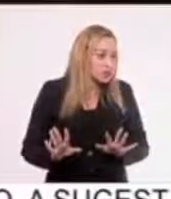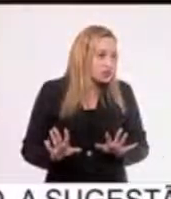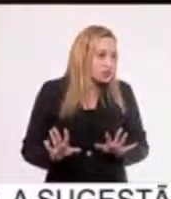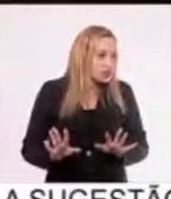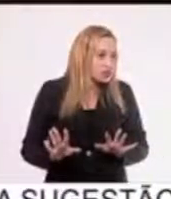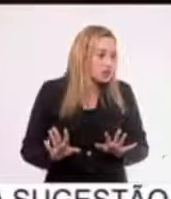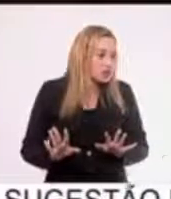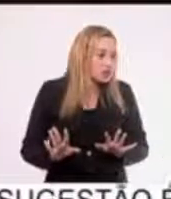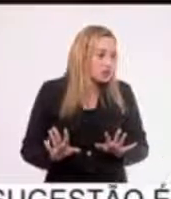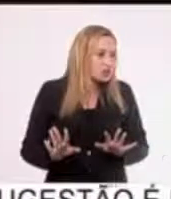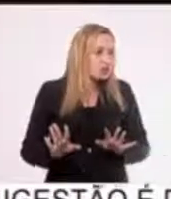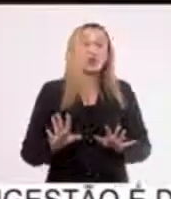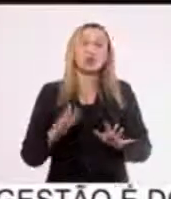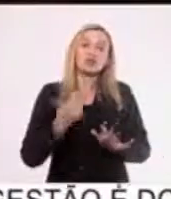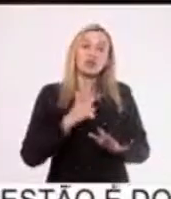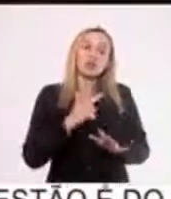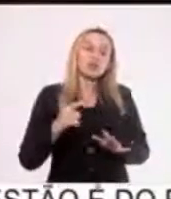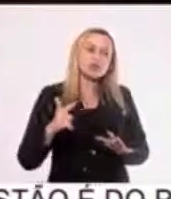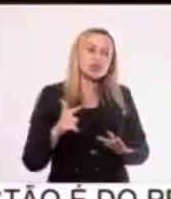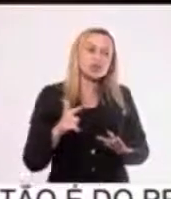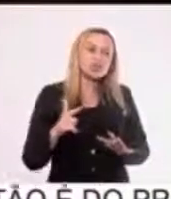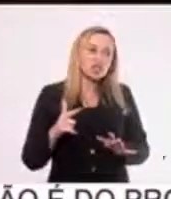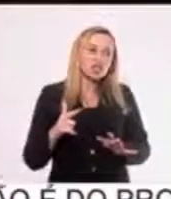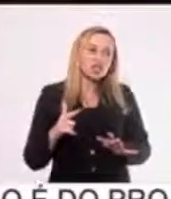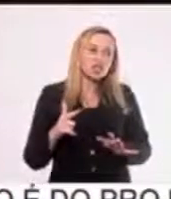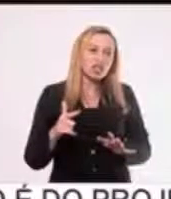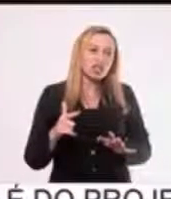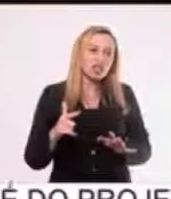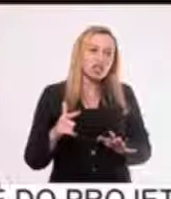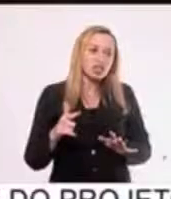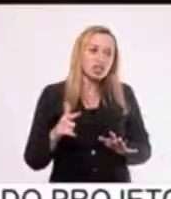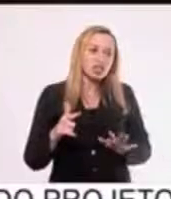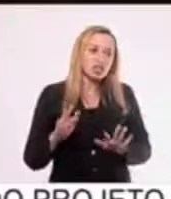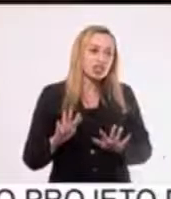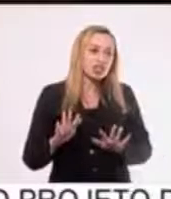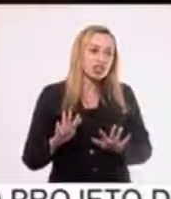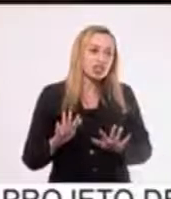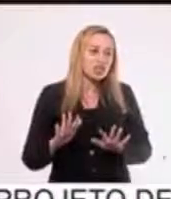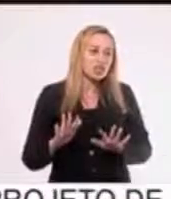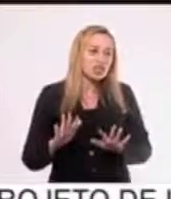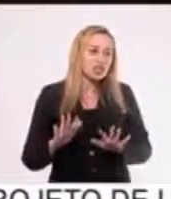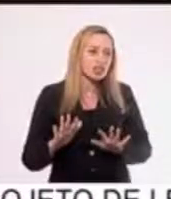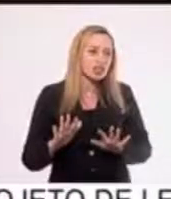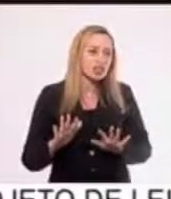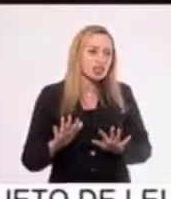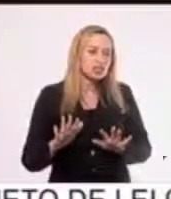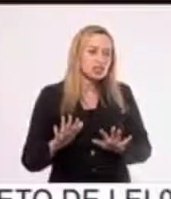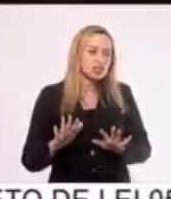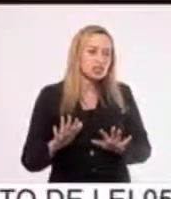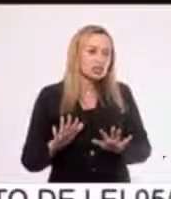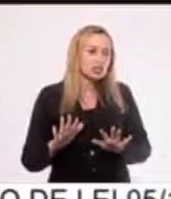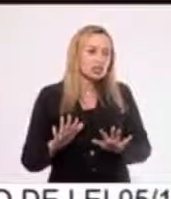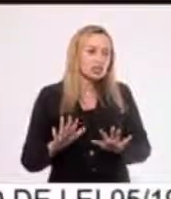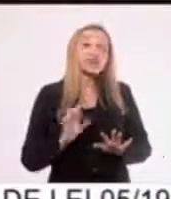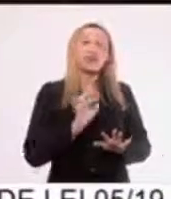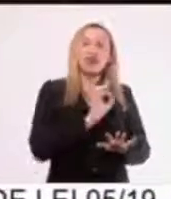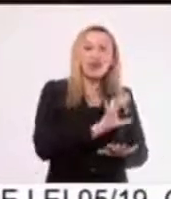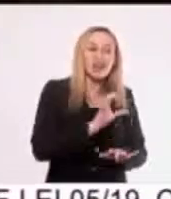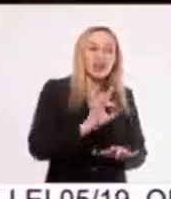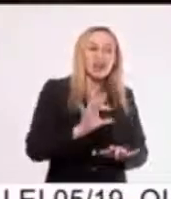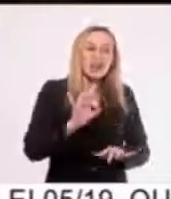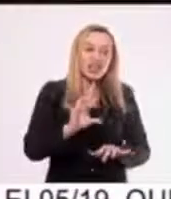fundamento. Não tem fundamento? Cada jogo, a universidade cobra R$30